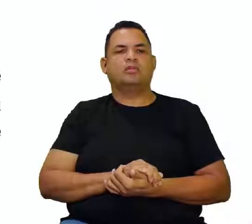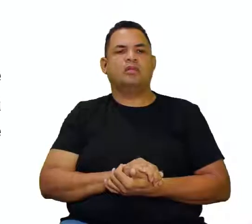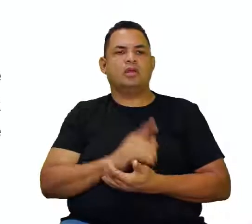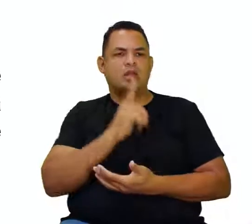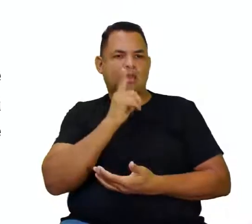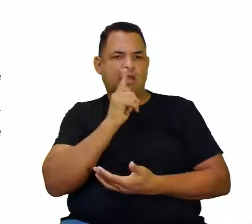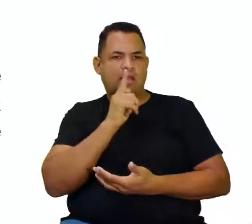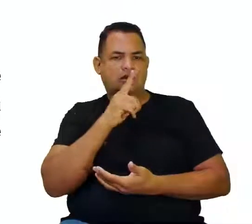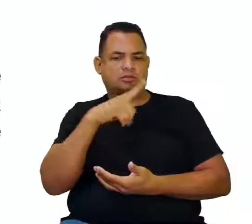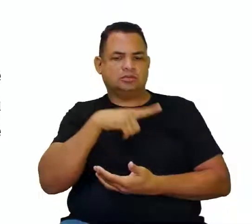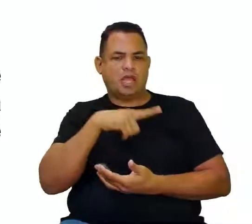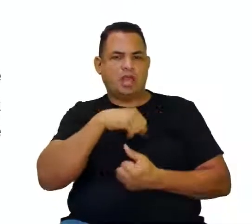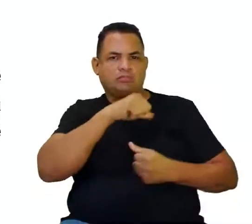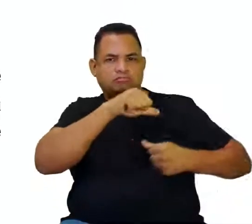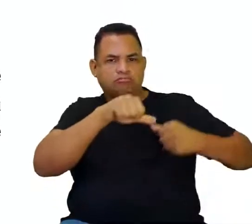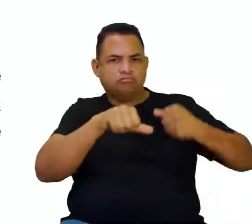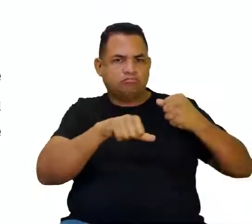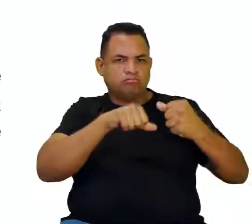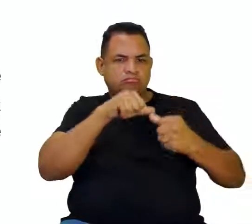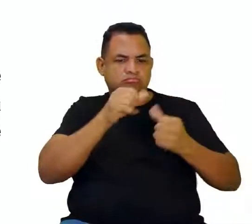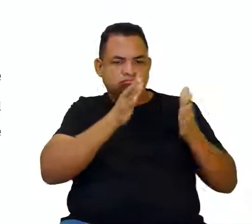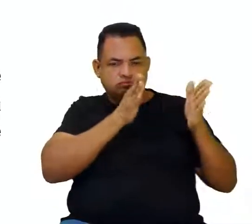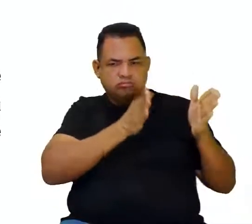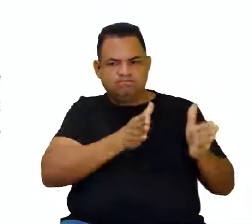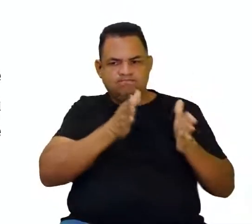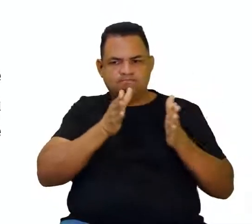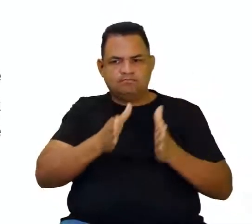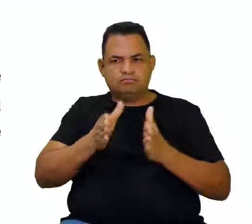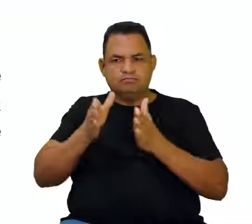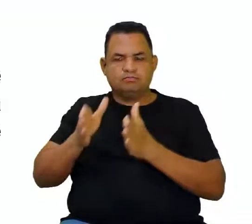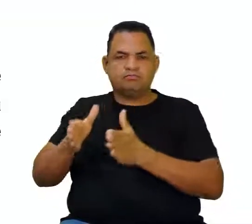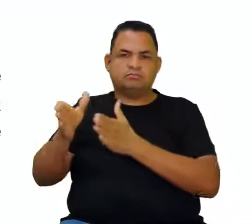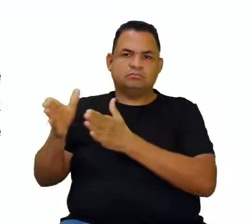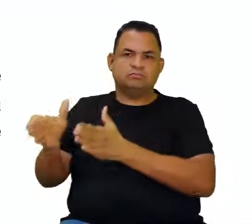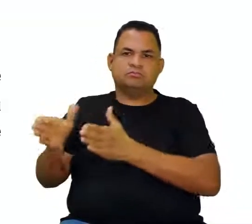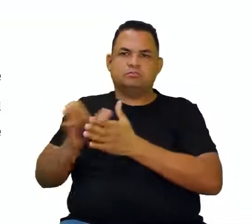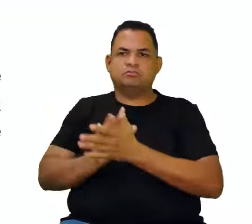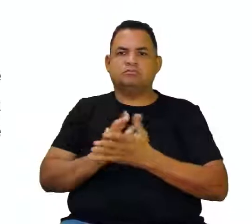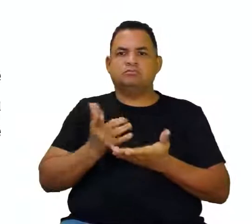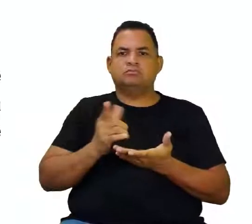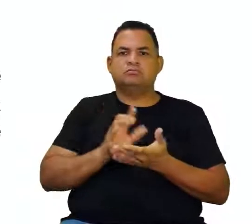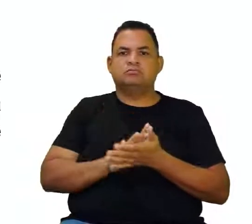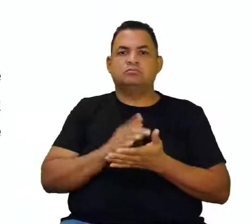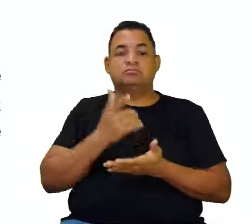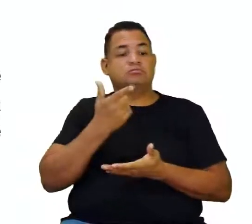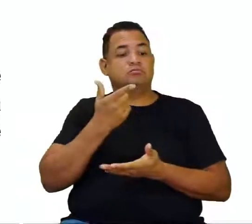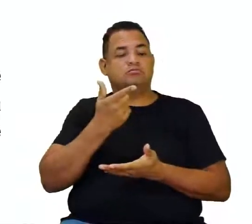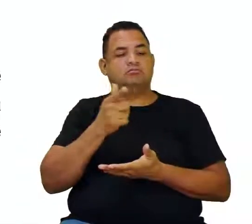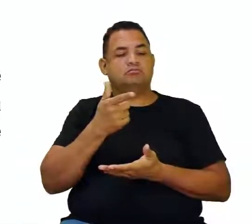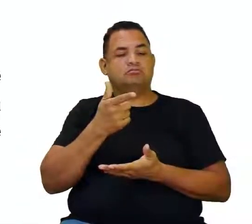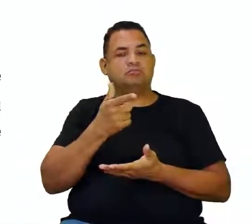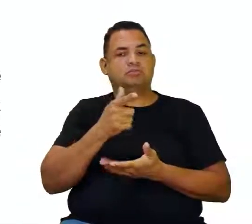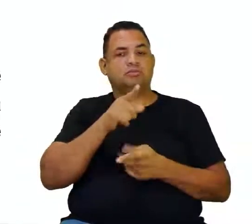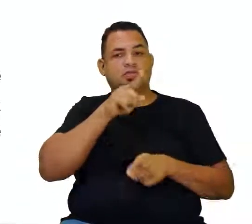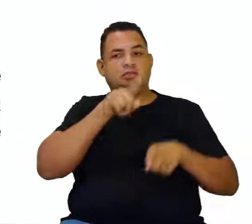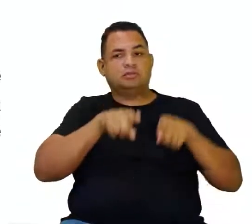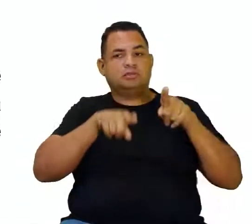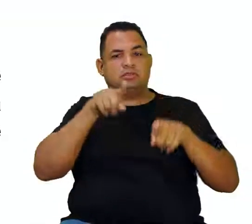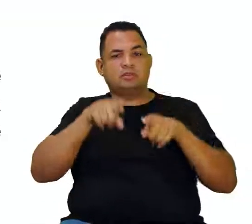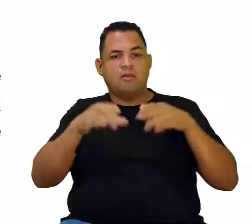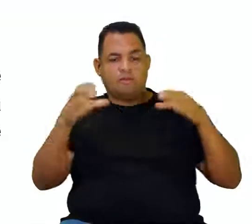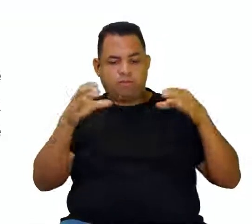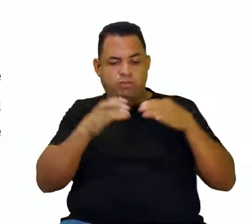A água sofre transições de fase, sem que ocorra variação da